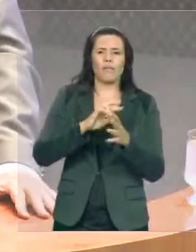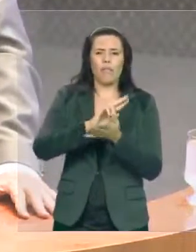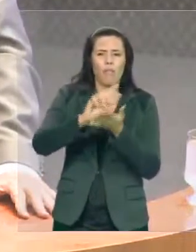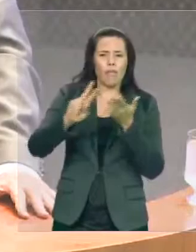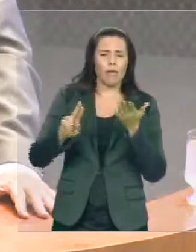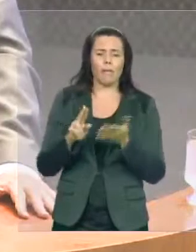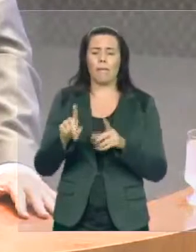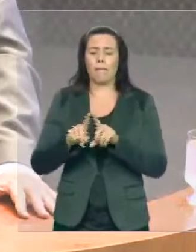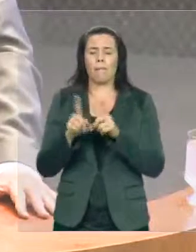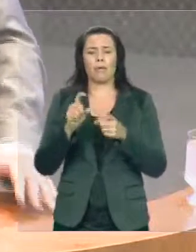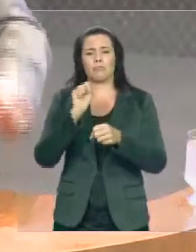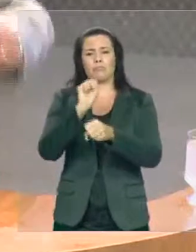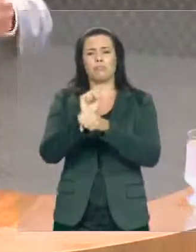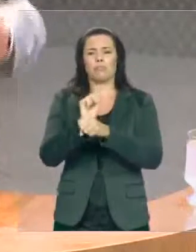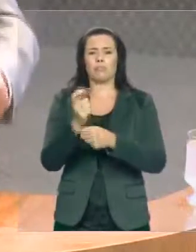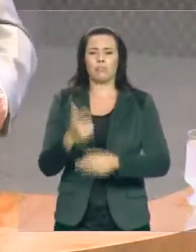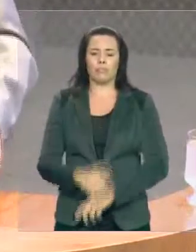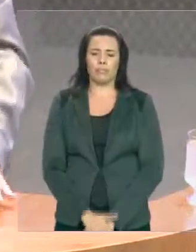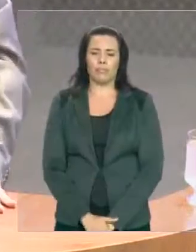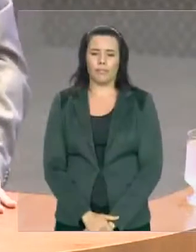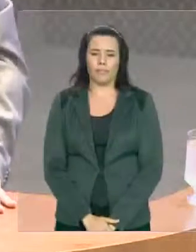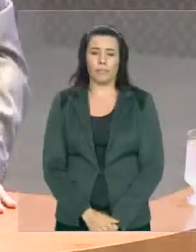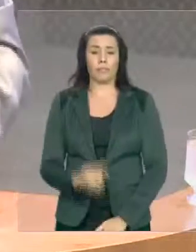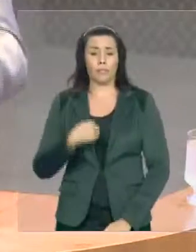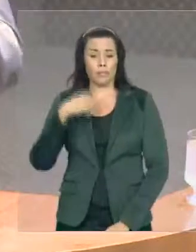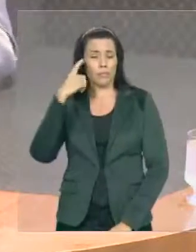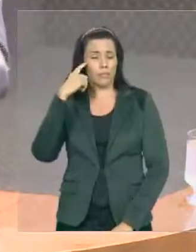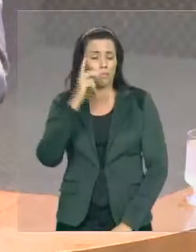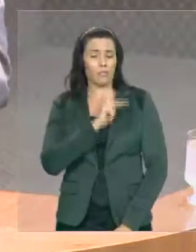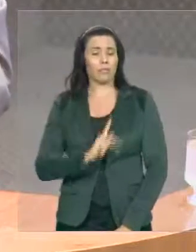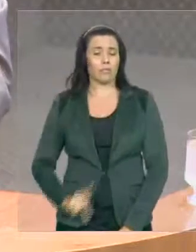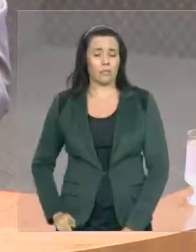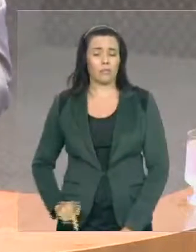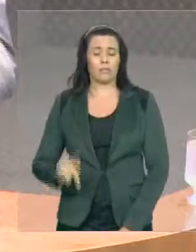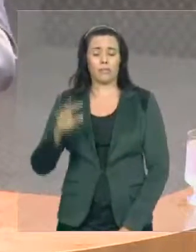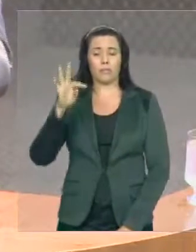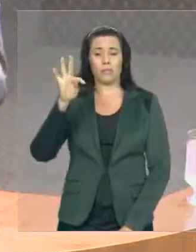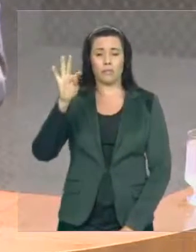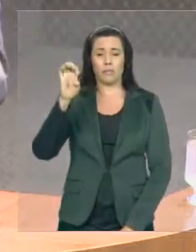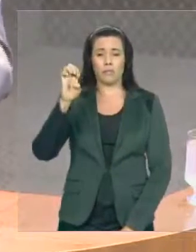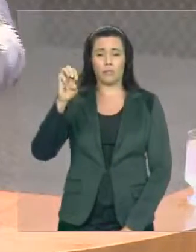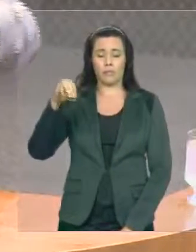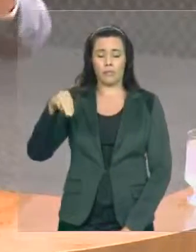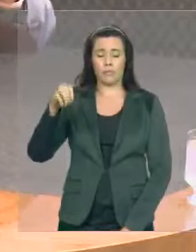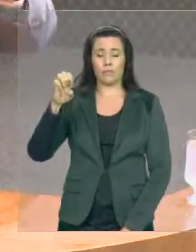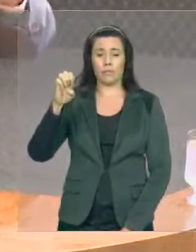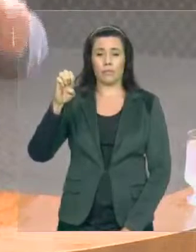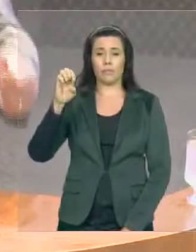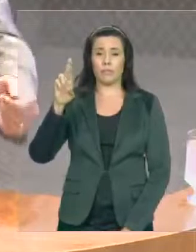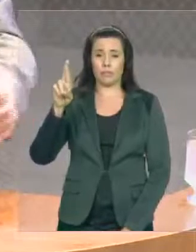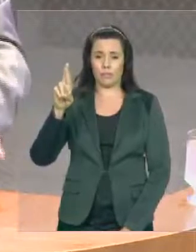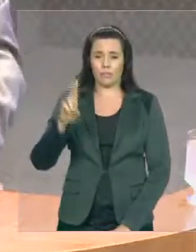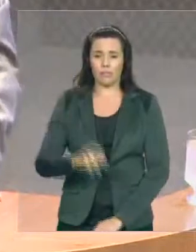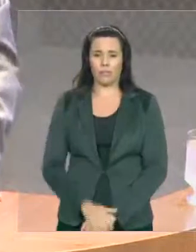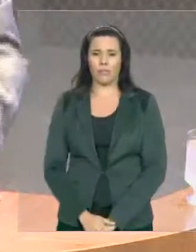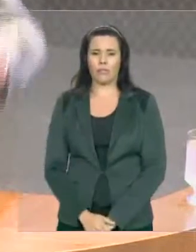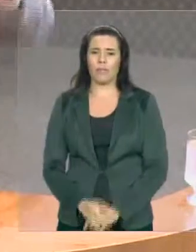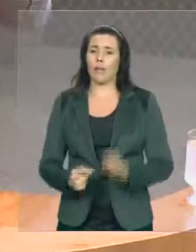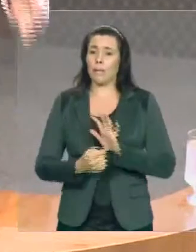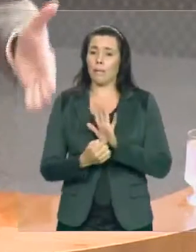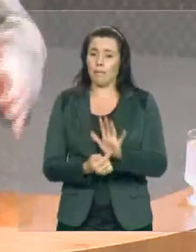cortes de ministério. Então, eu acho que o Michel Temer, nesses primeiros momentos, tem mostrado o poder de